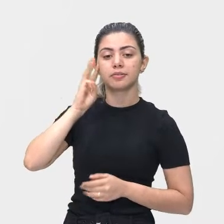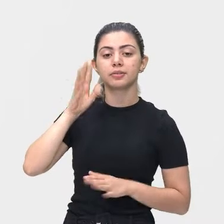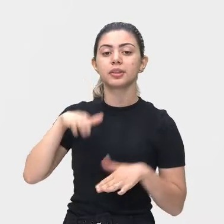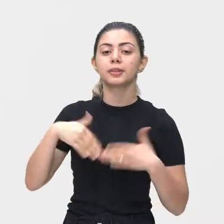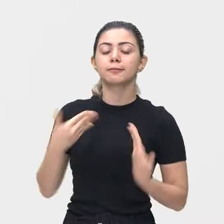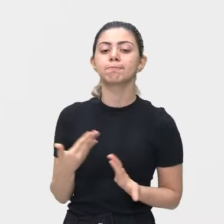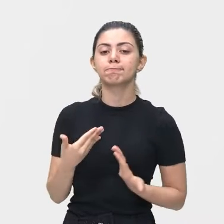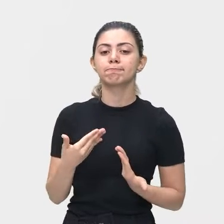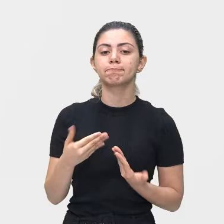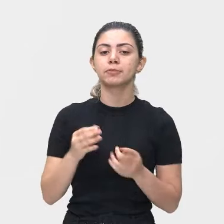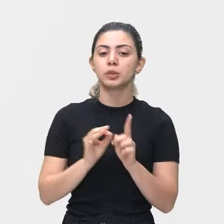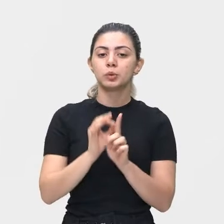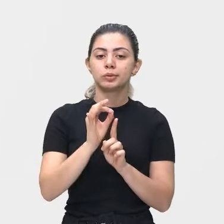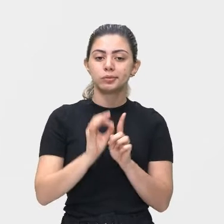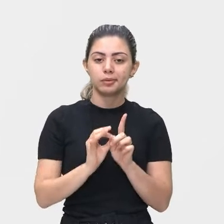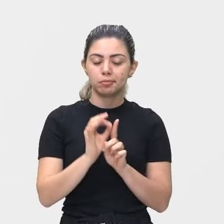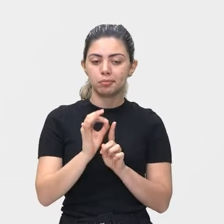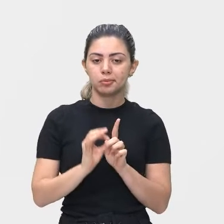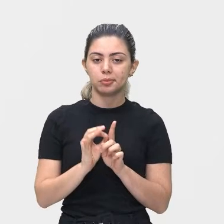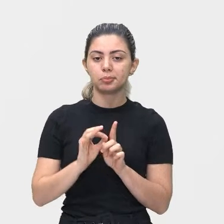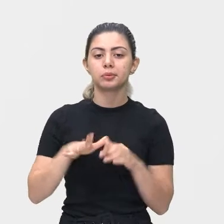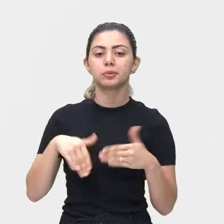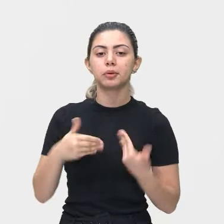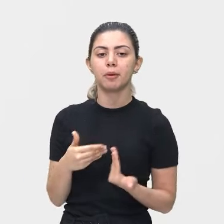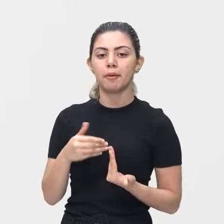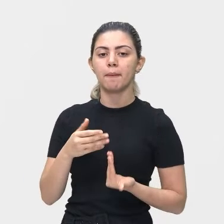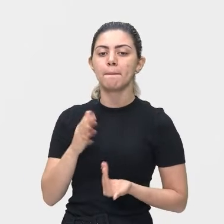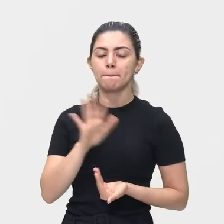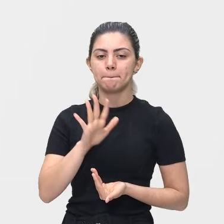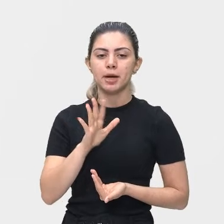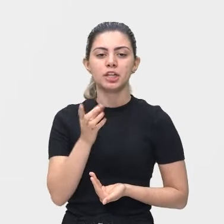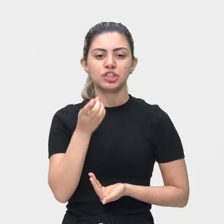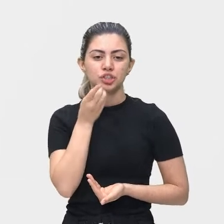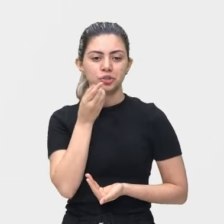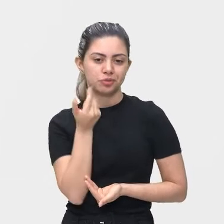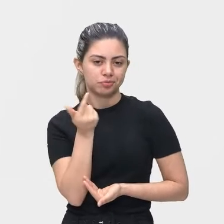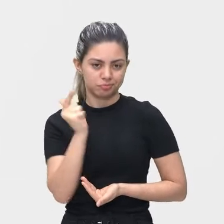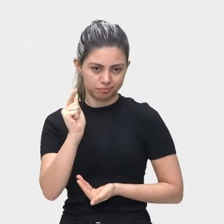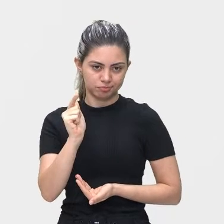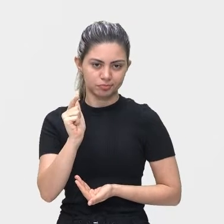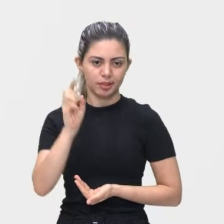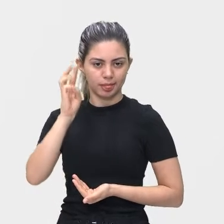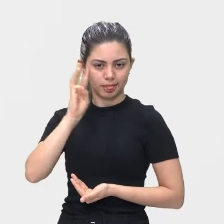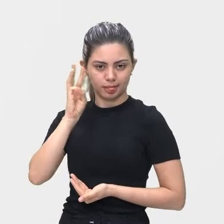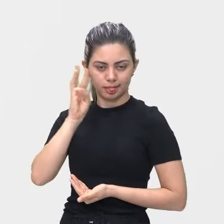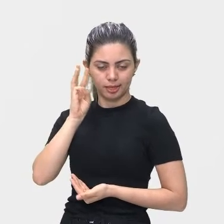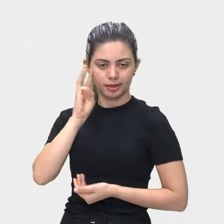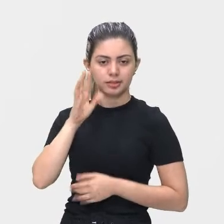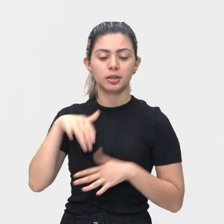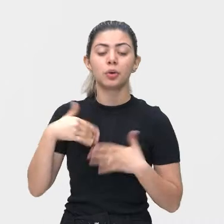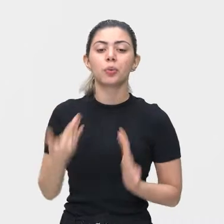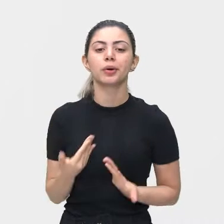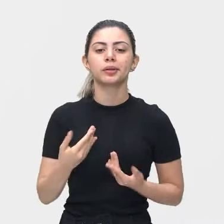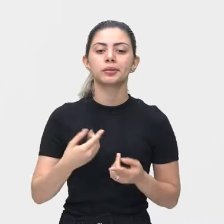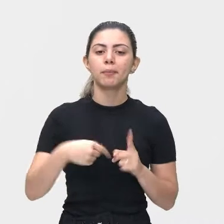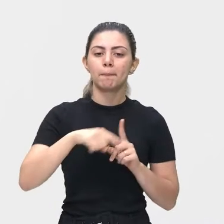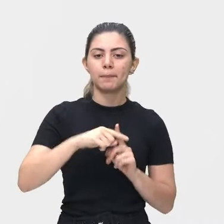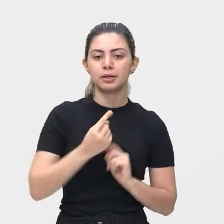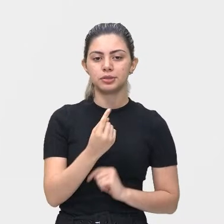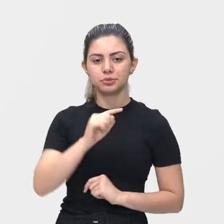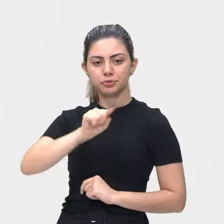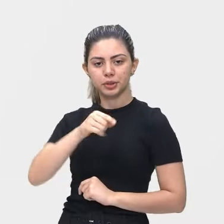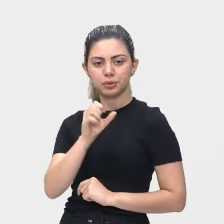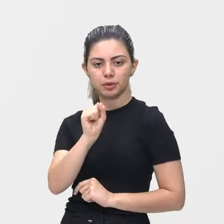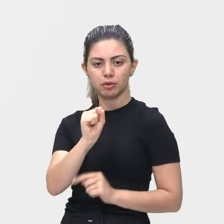esse mesmo termômetro, só que agora um outro dia, estava marcando mais 1,8